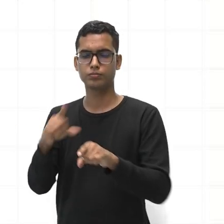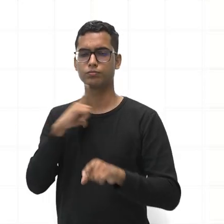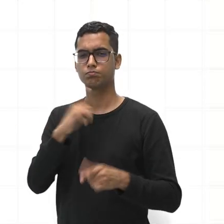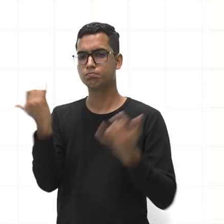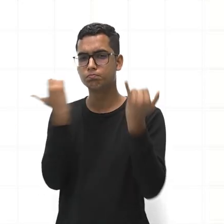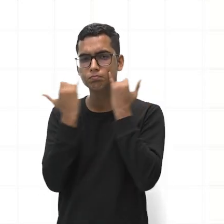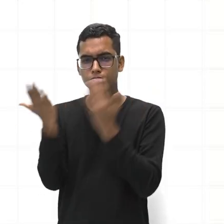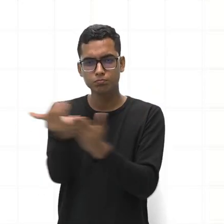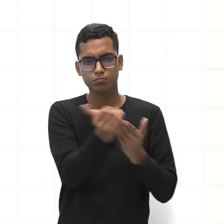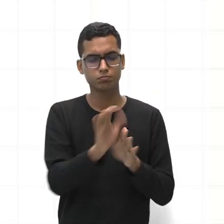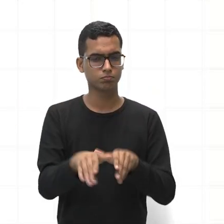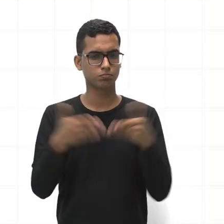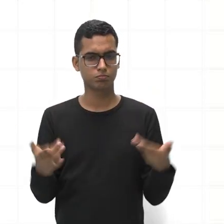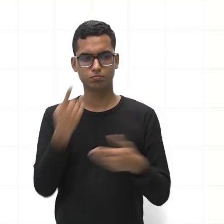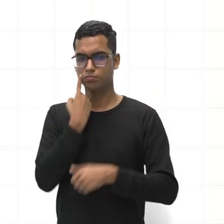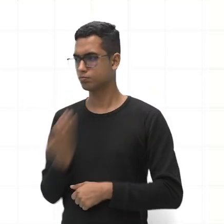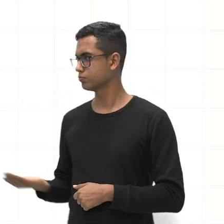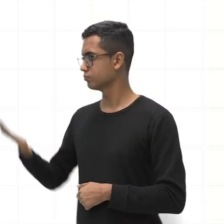seguinte resultado.